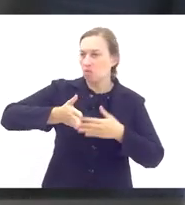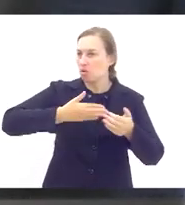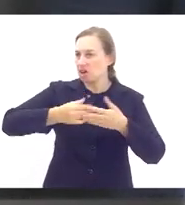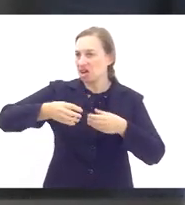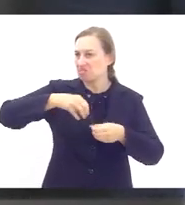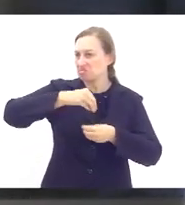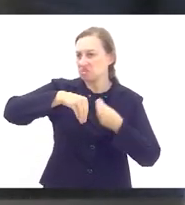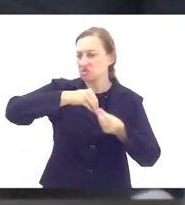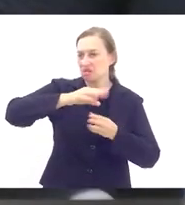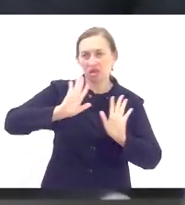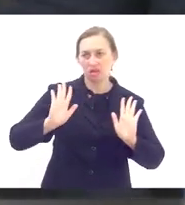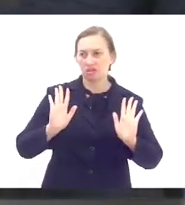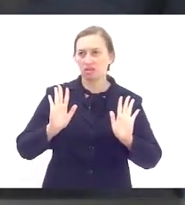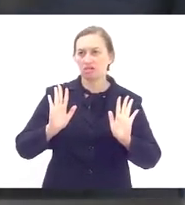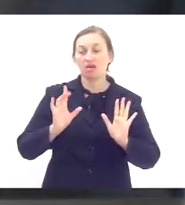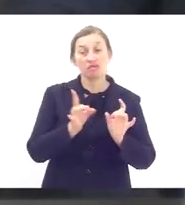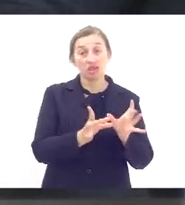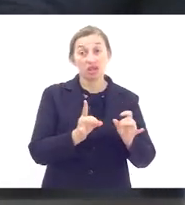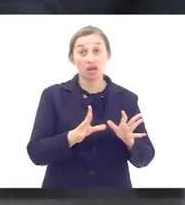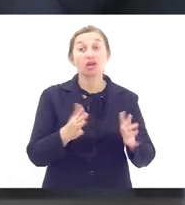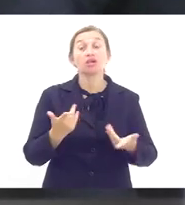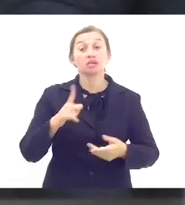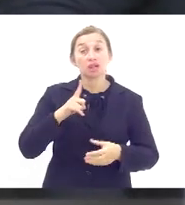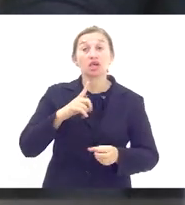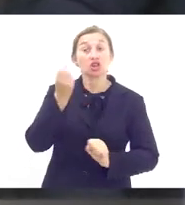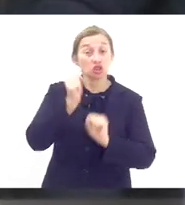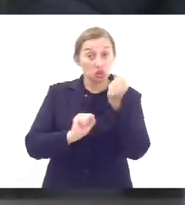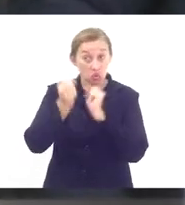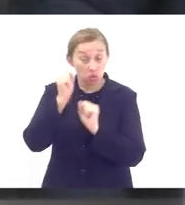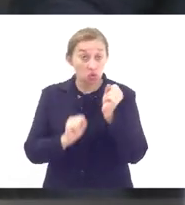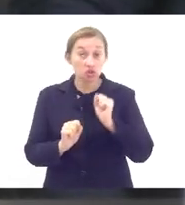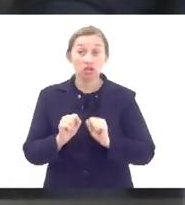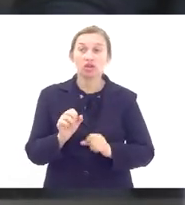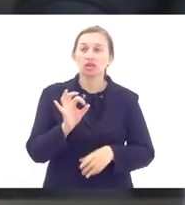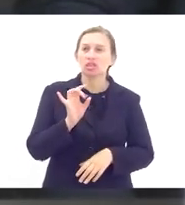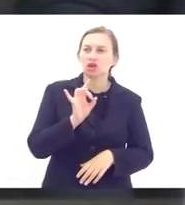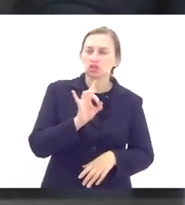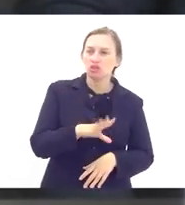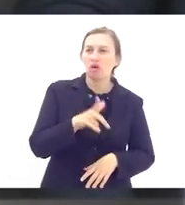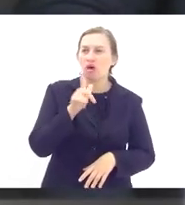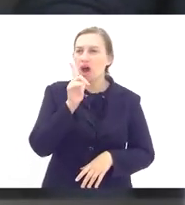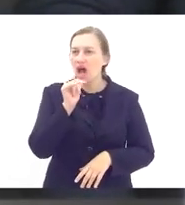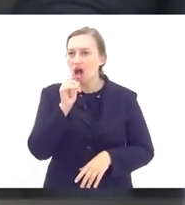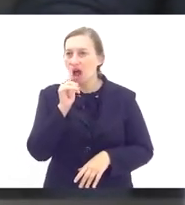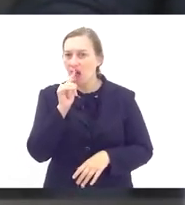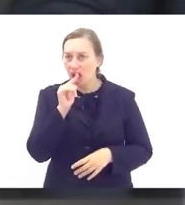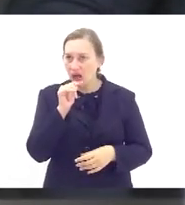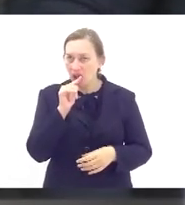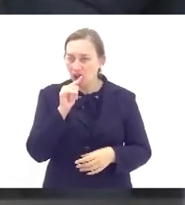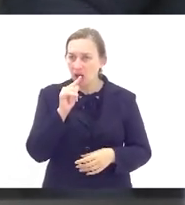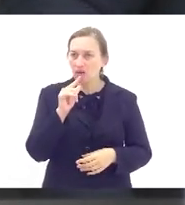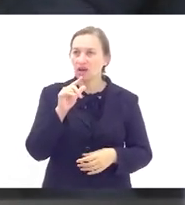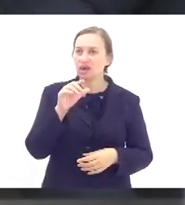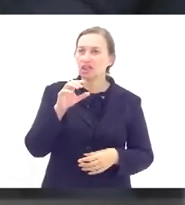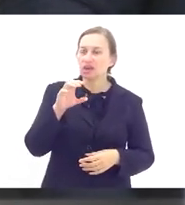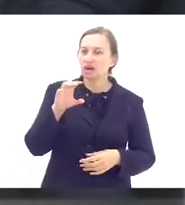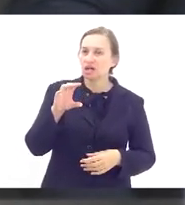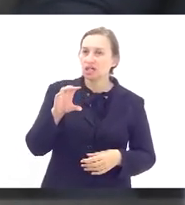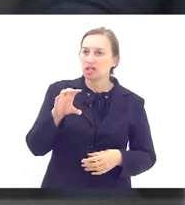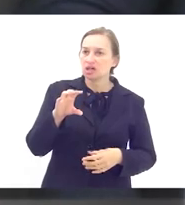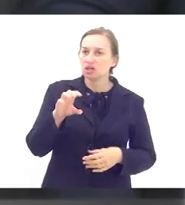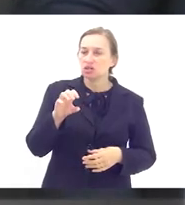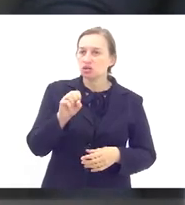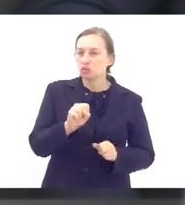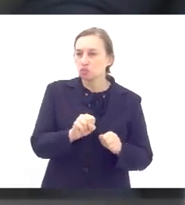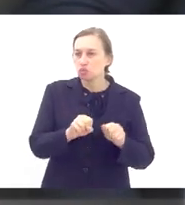existem indústrias disso aí, que fazem justamente não só da água, como da cerveja, como do uísque, como as